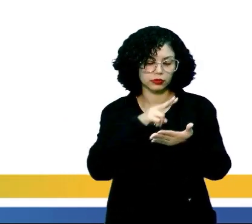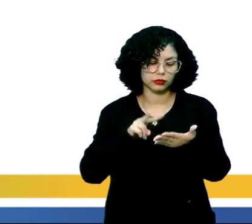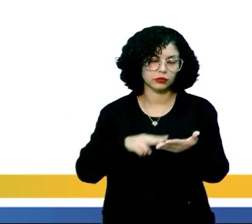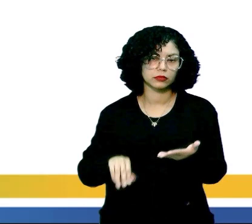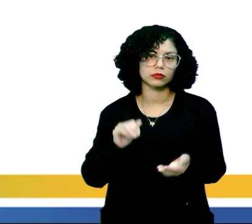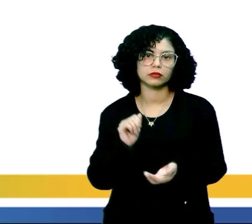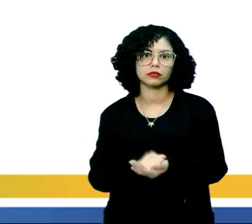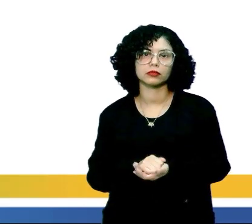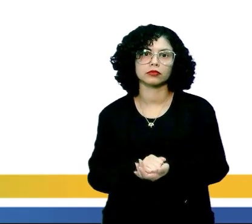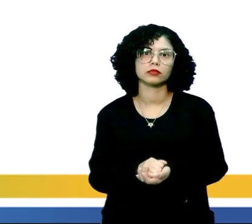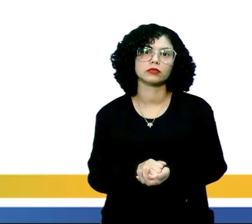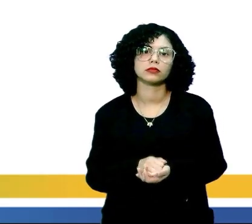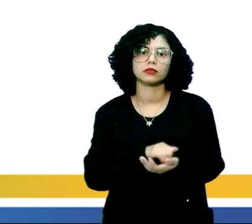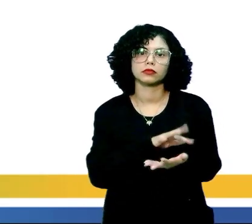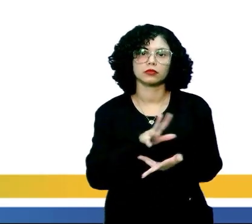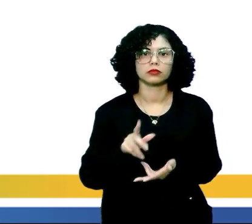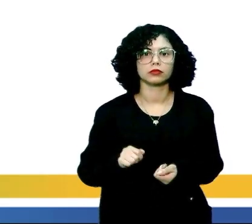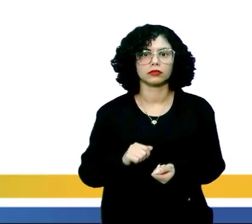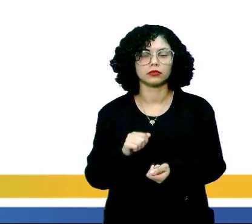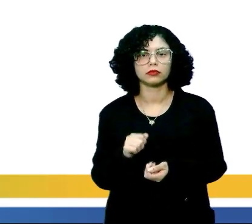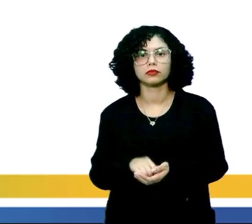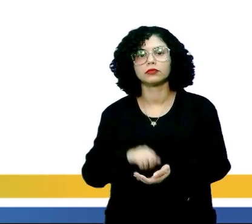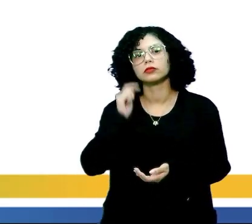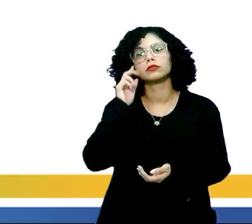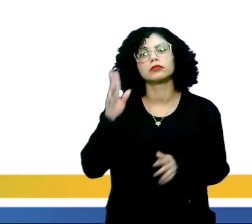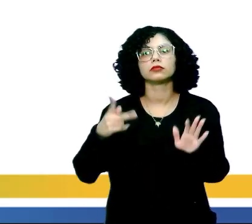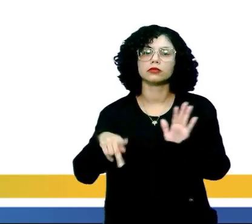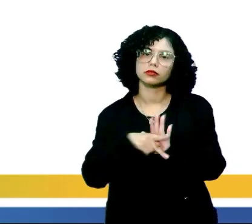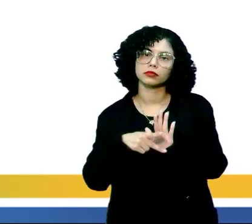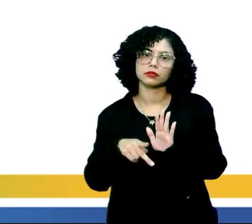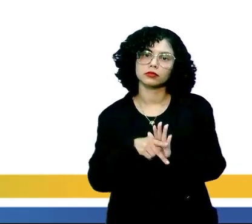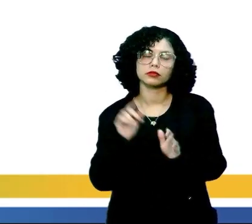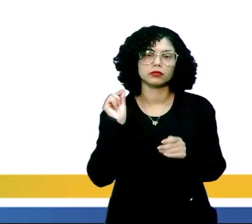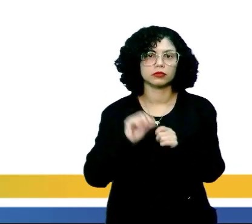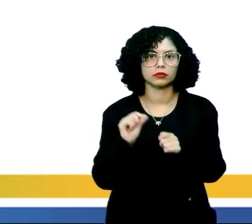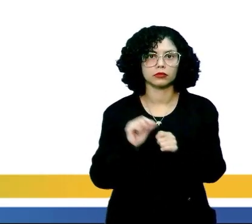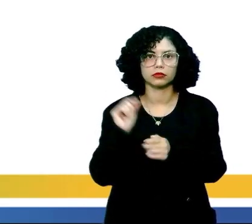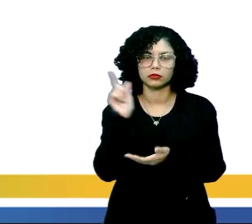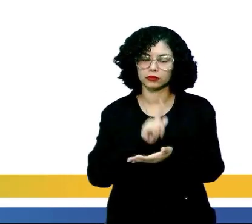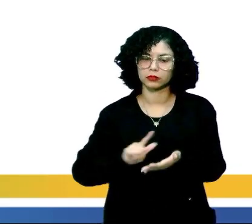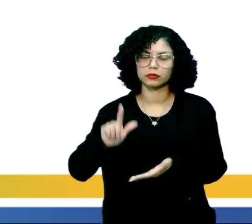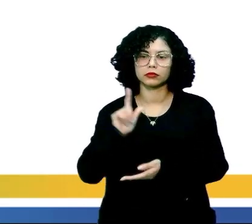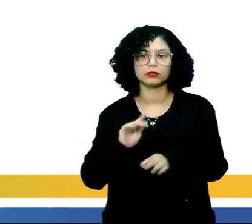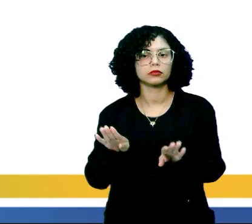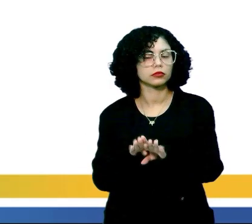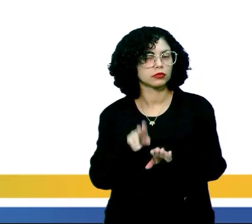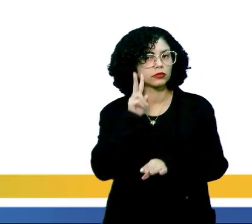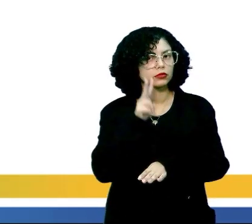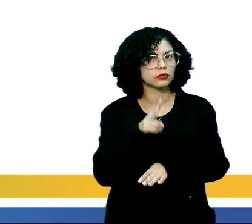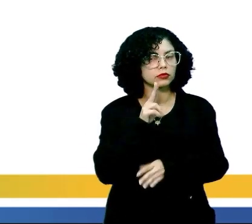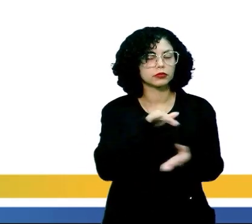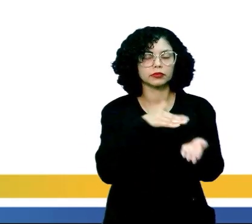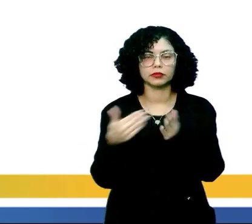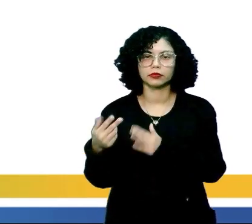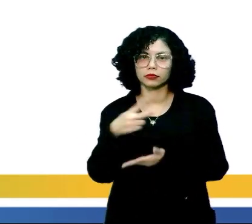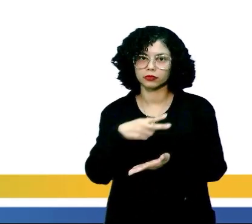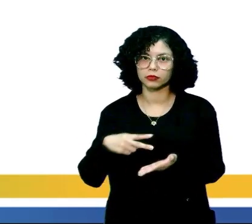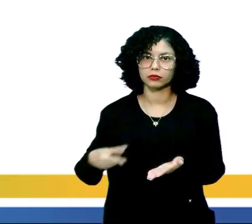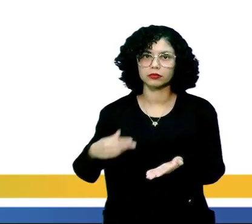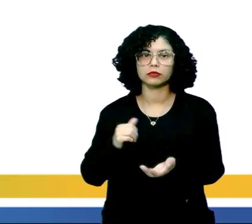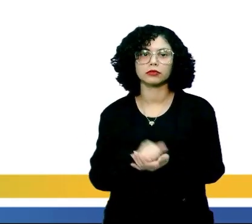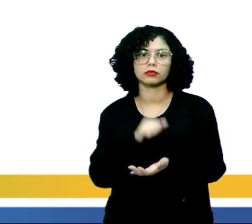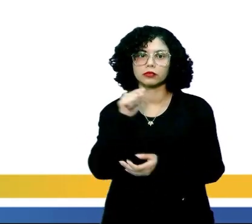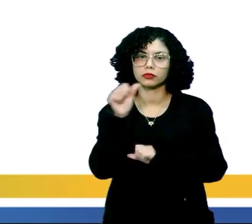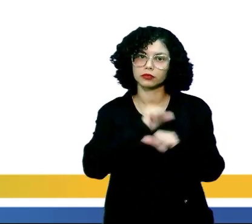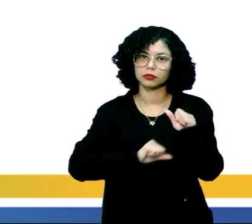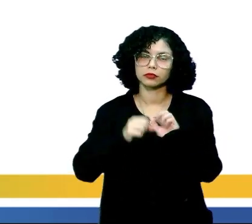se transportar para o mundo da ficção, do fazer literário, aí que você, a partir da leitura, enfim, você